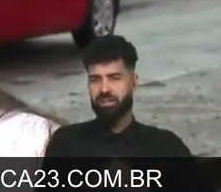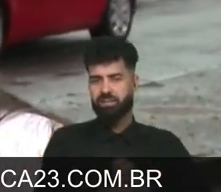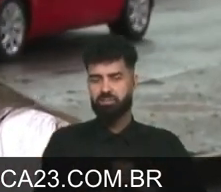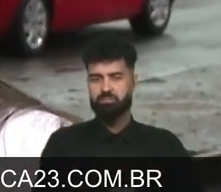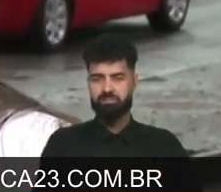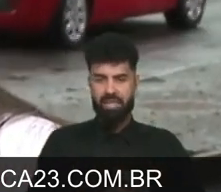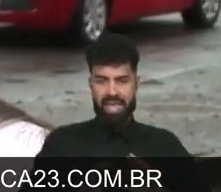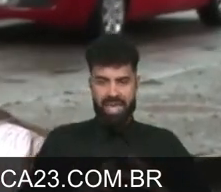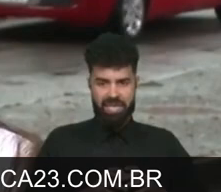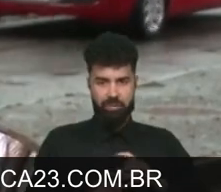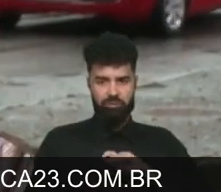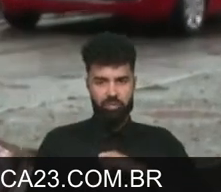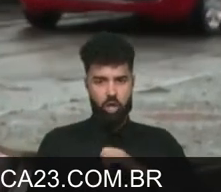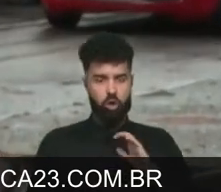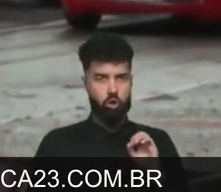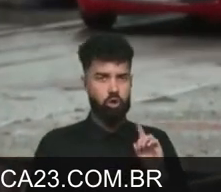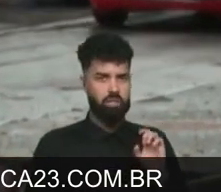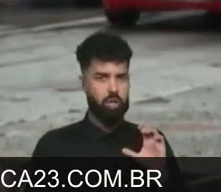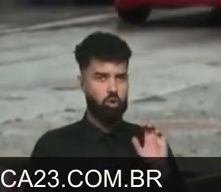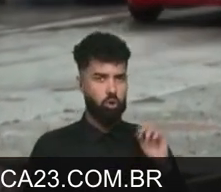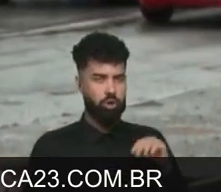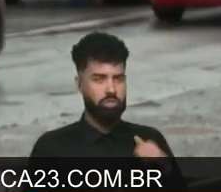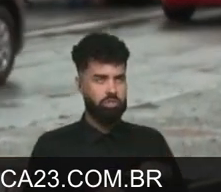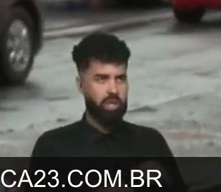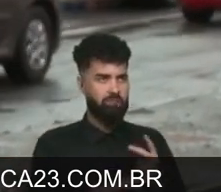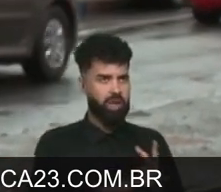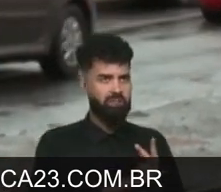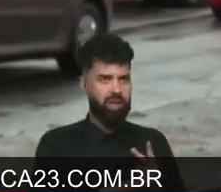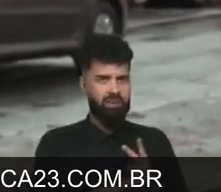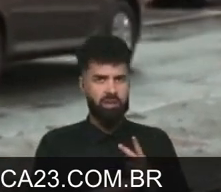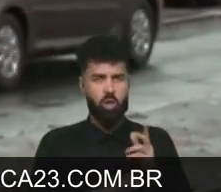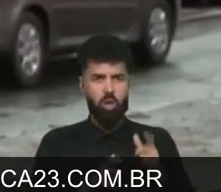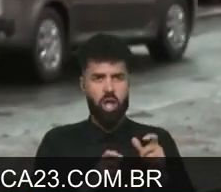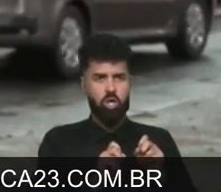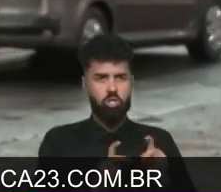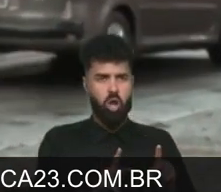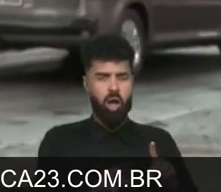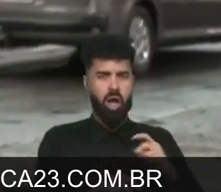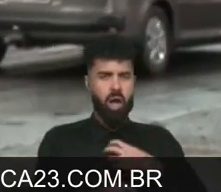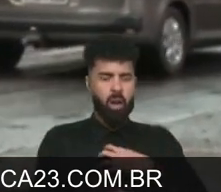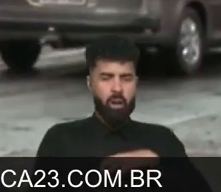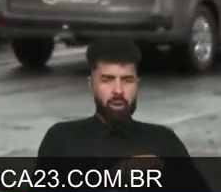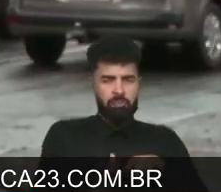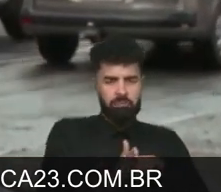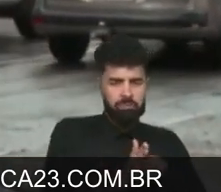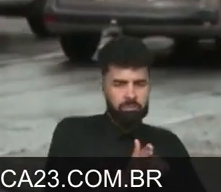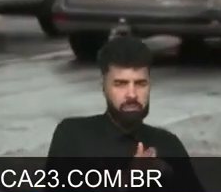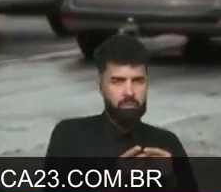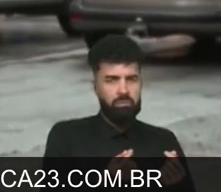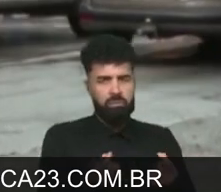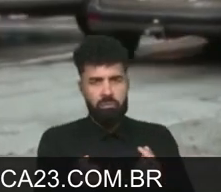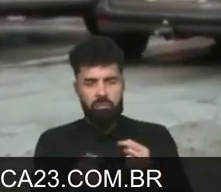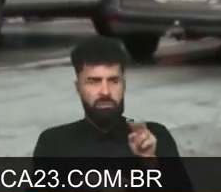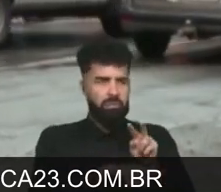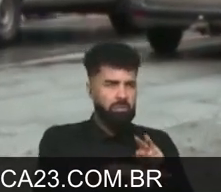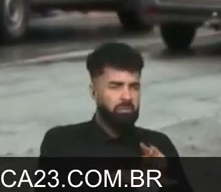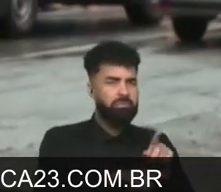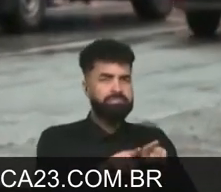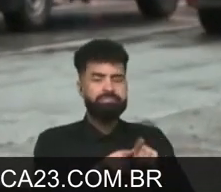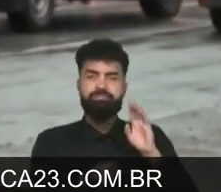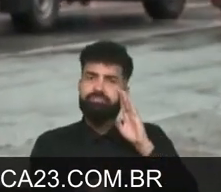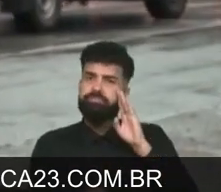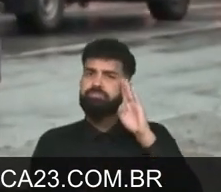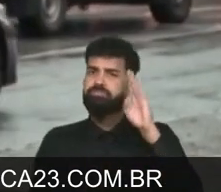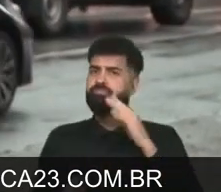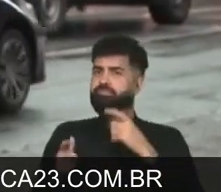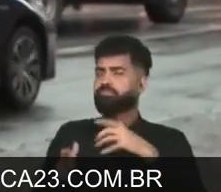de fiscais da Codecon estão atuando nos principais shoppings de Salvador através de pesquisa de preço, monitorando, e também